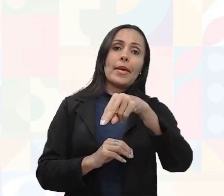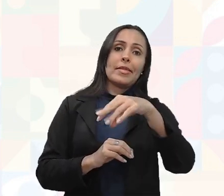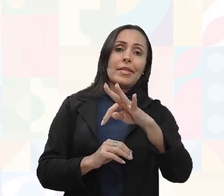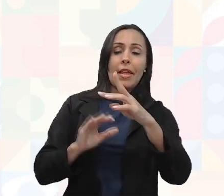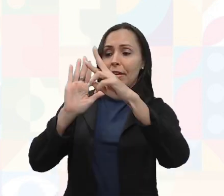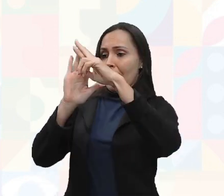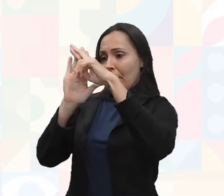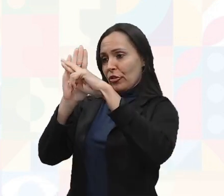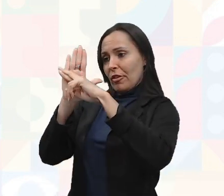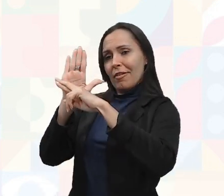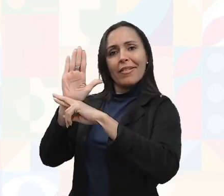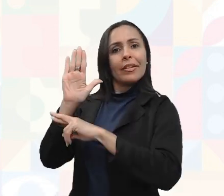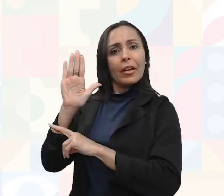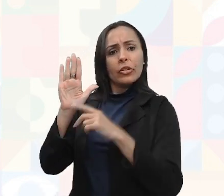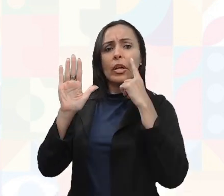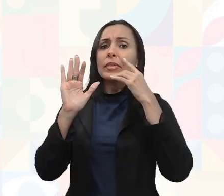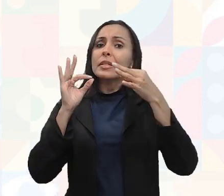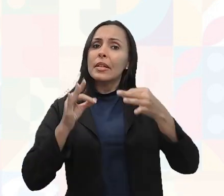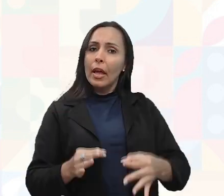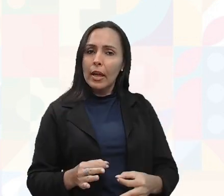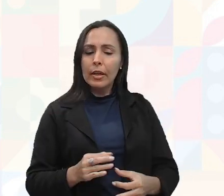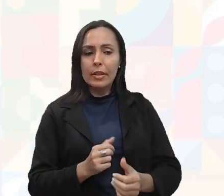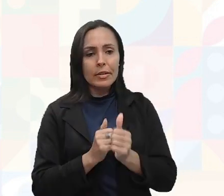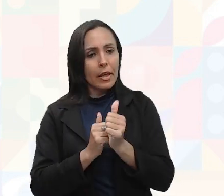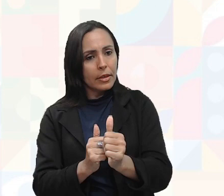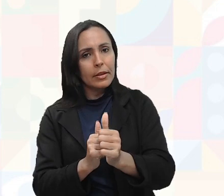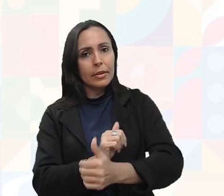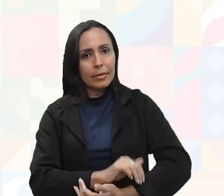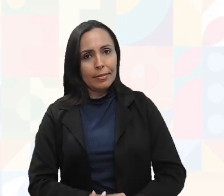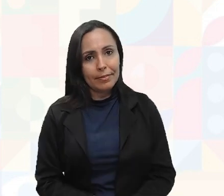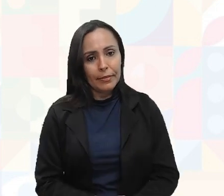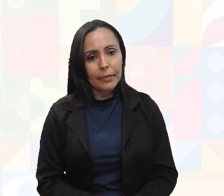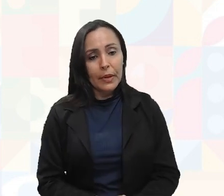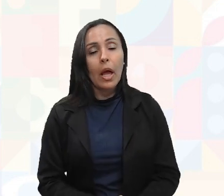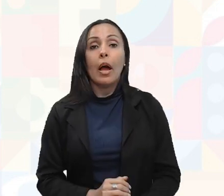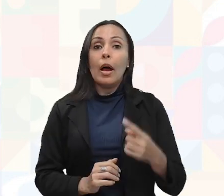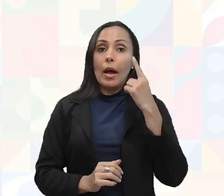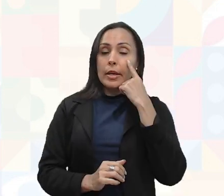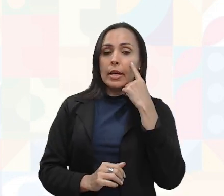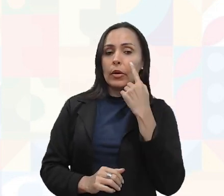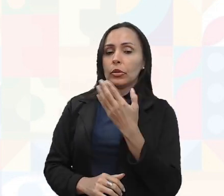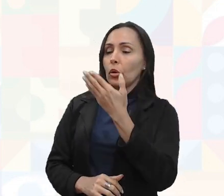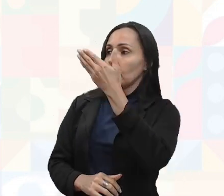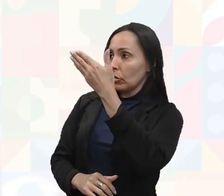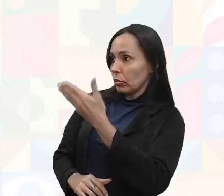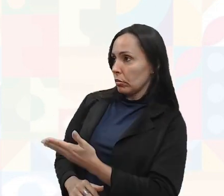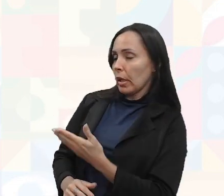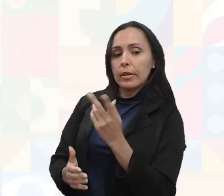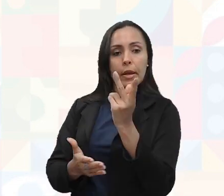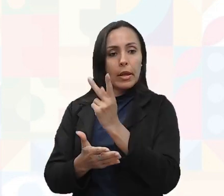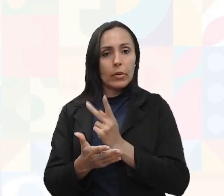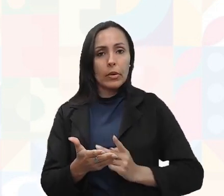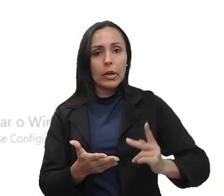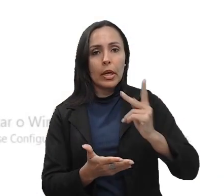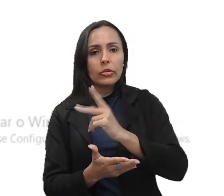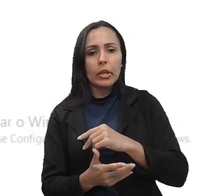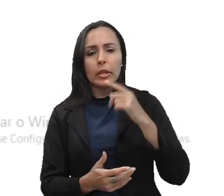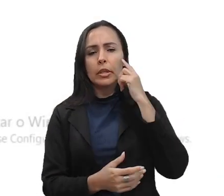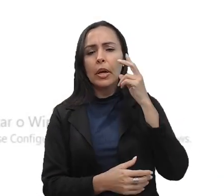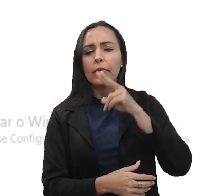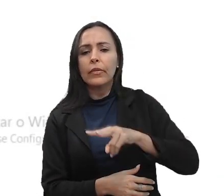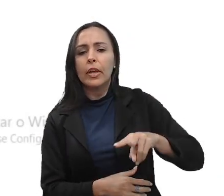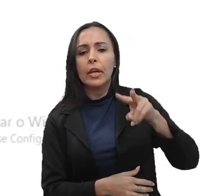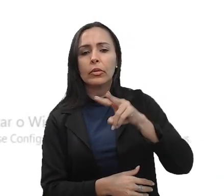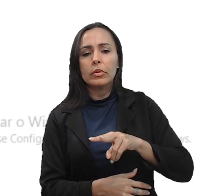a gente realmente tem que estar seguindo à risca. Então, aí eu trouxe, né, uma questão de um desenho, onde a gente está vendo essa planta